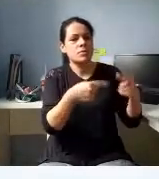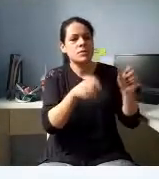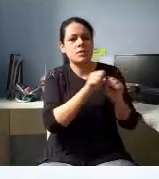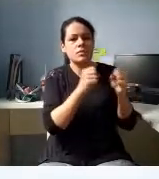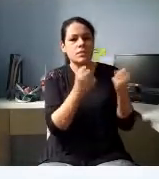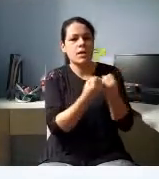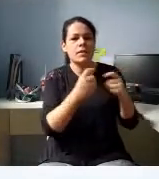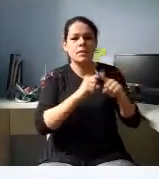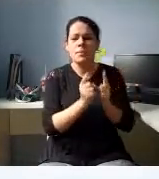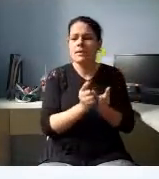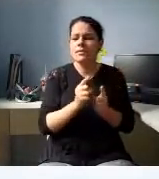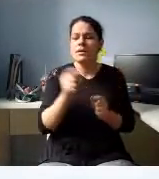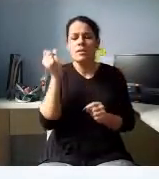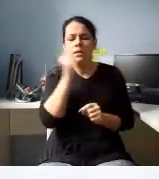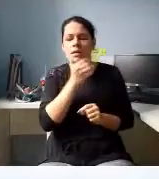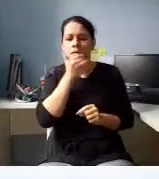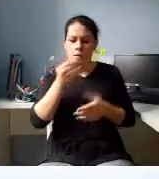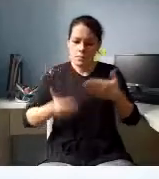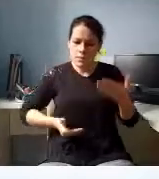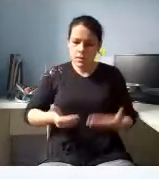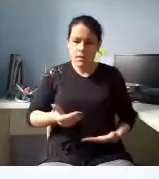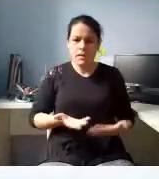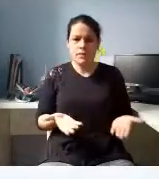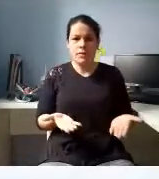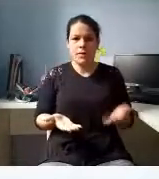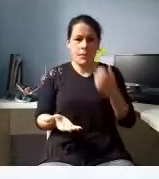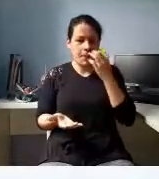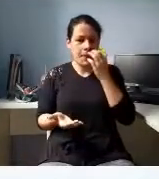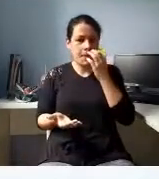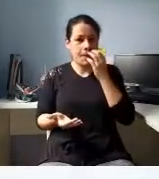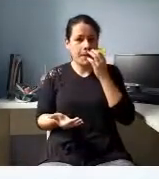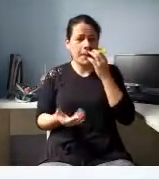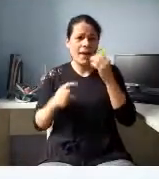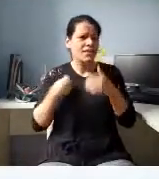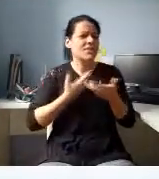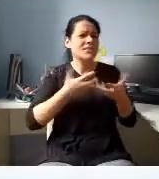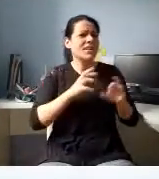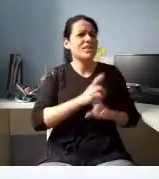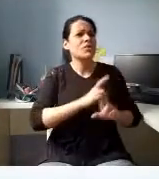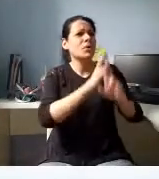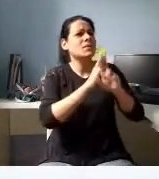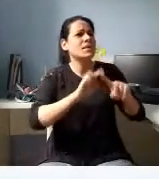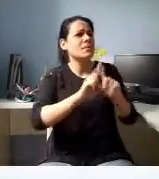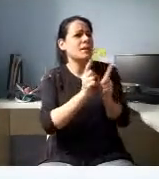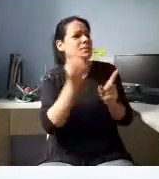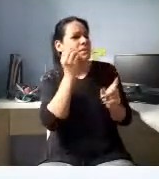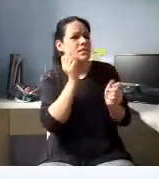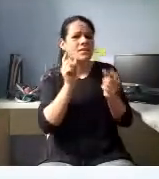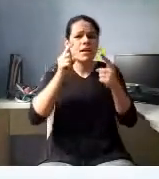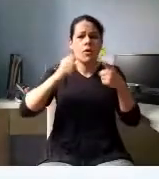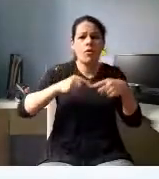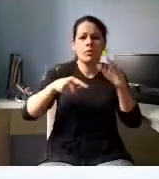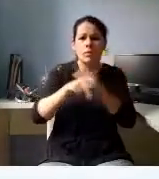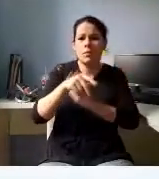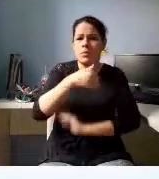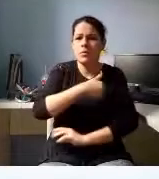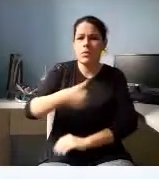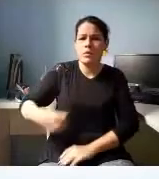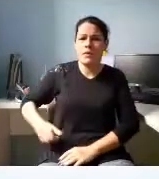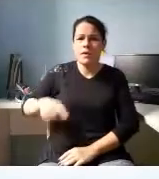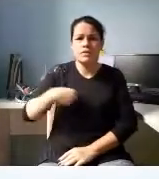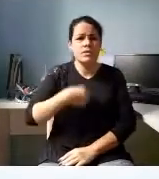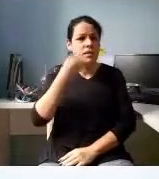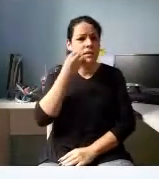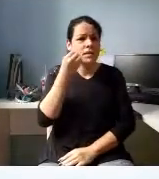Para os trabalhadores, seria melhor que ela ganhasse, assim como nós estamos não torcendo, mas até para ser contra aqui o Palácio, a gente está indo lá para o Baleia Rossi.